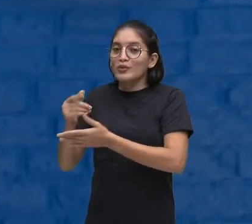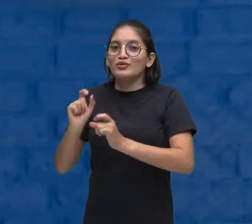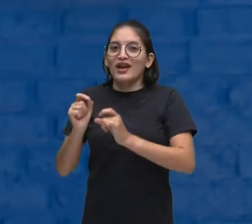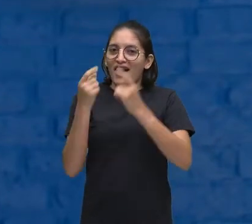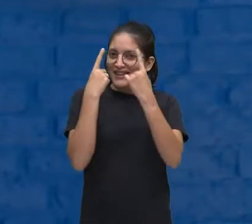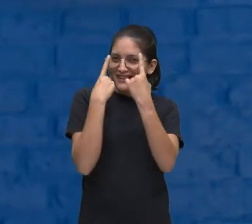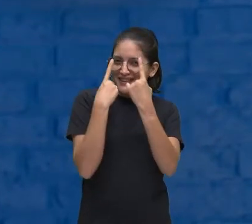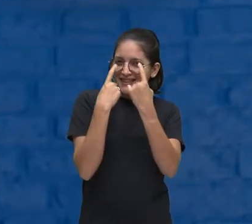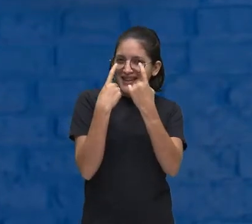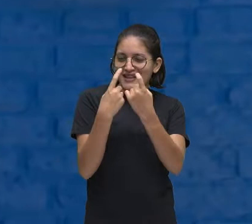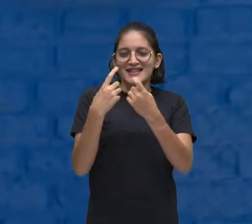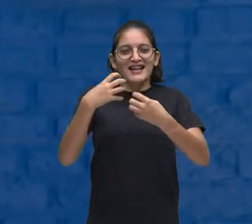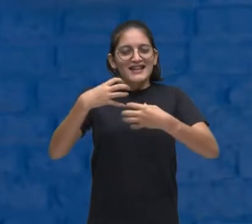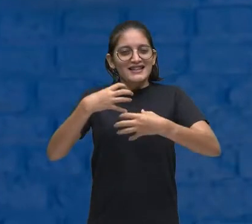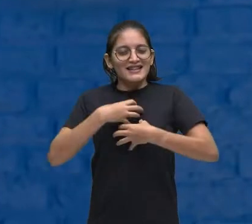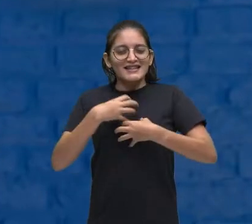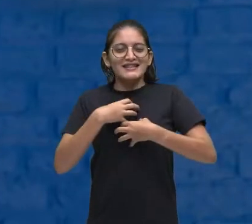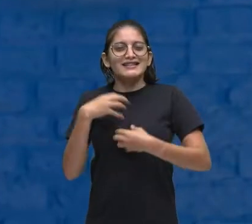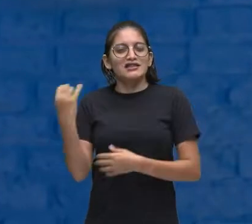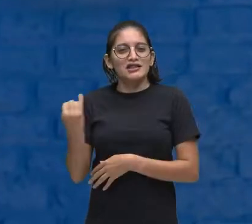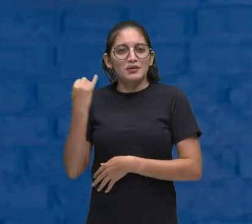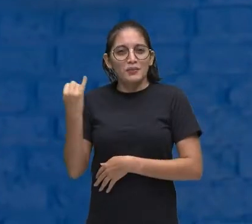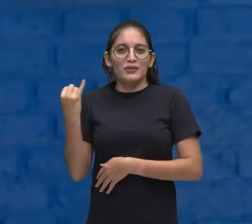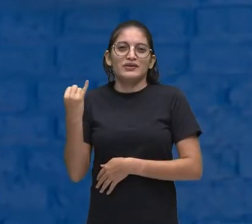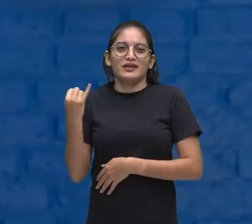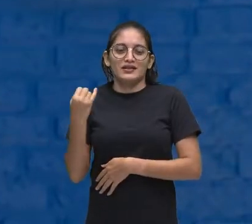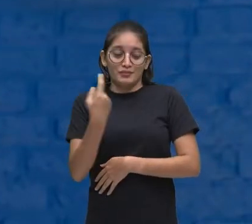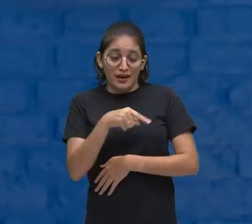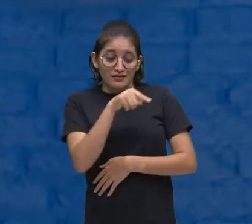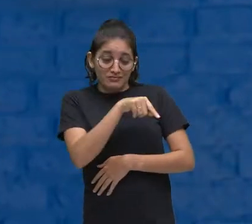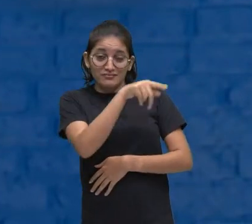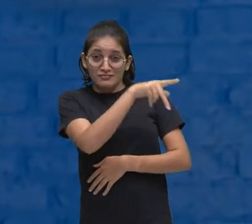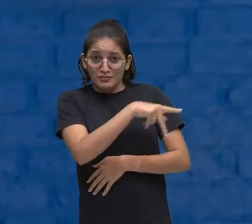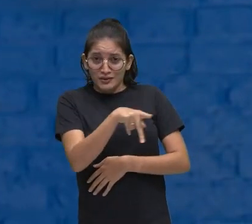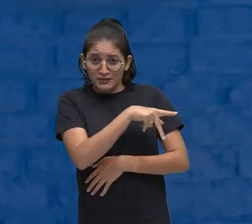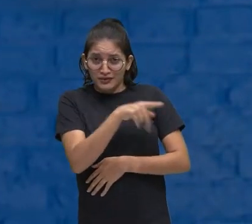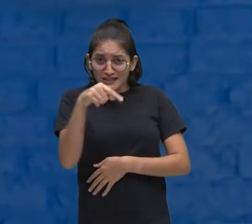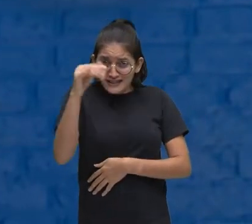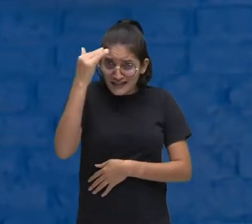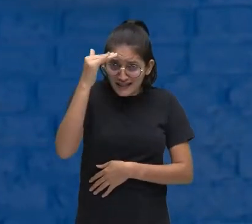Ele começa a se sentir importante para aquela professora. Vocês estão